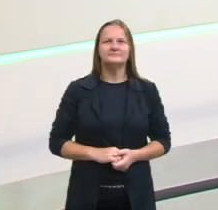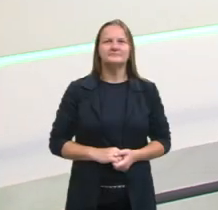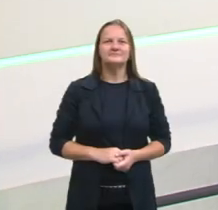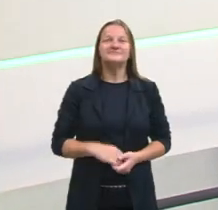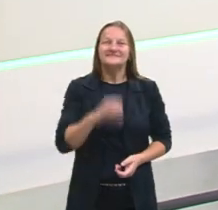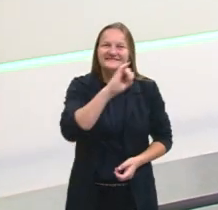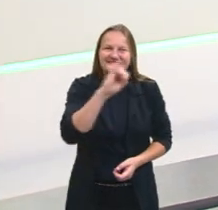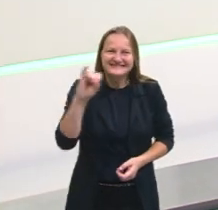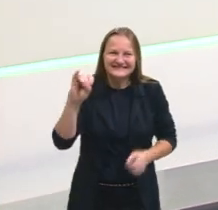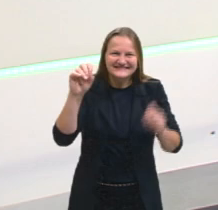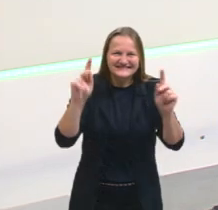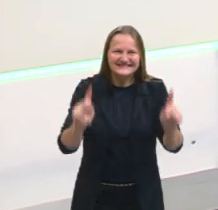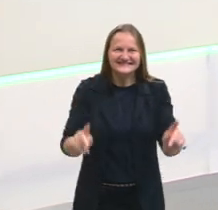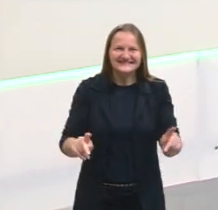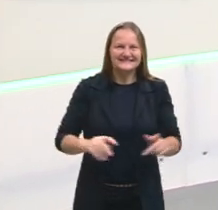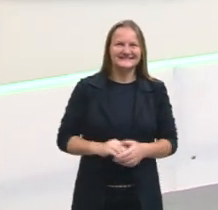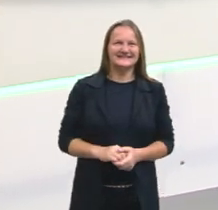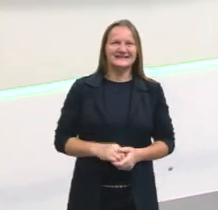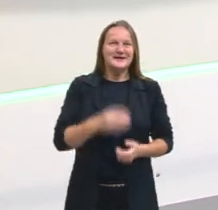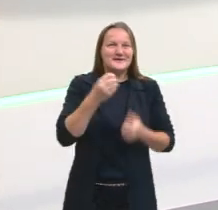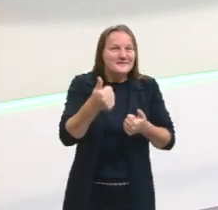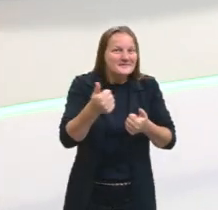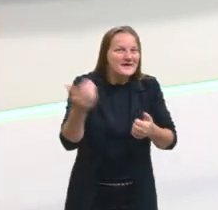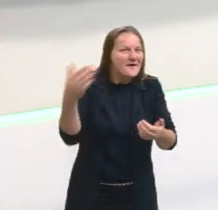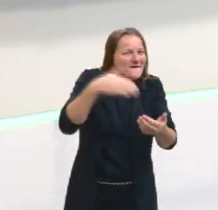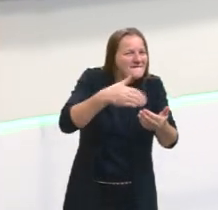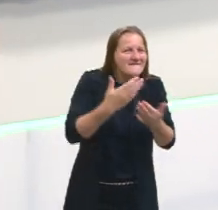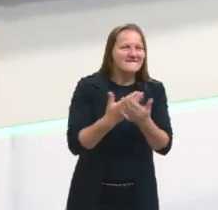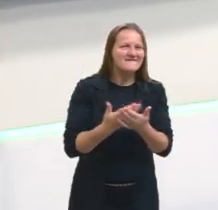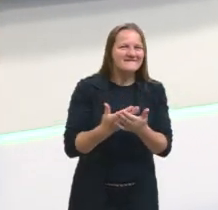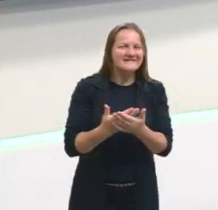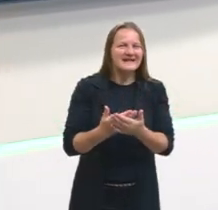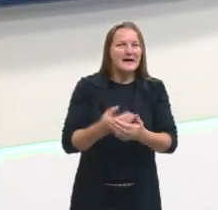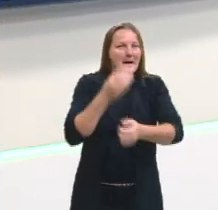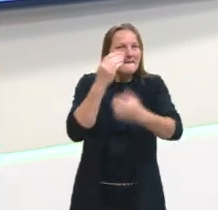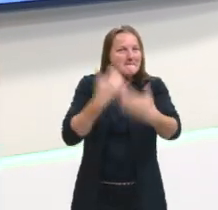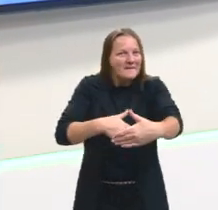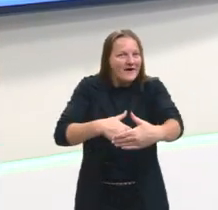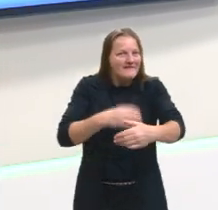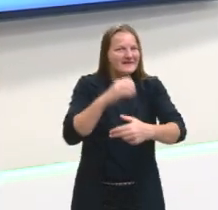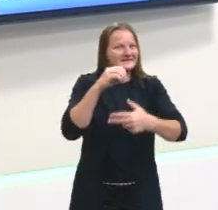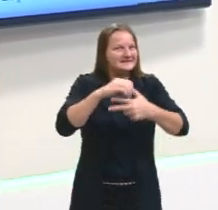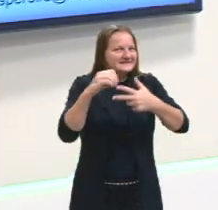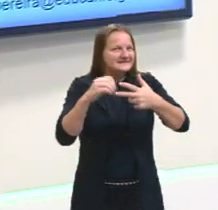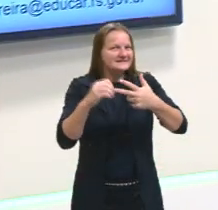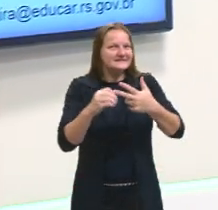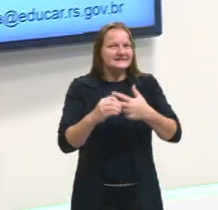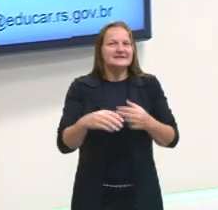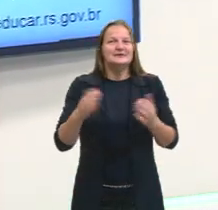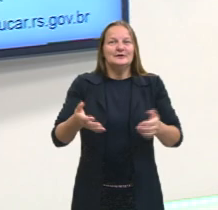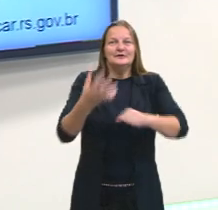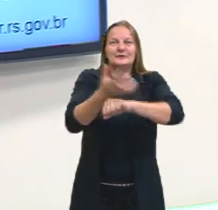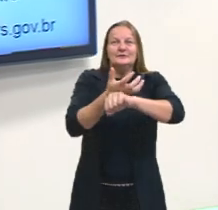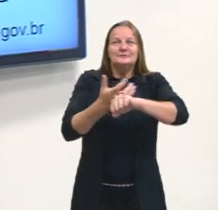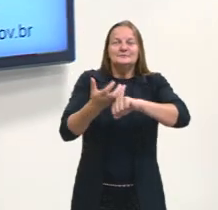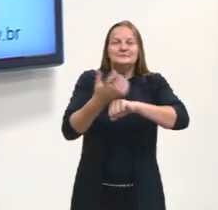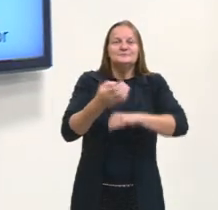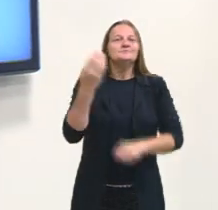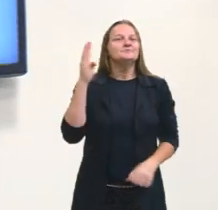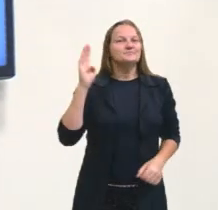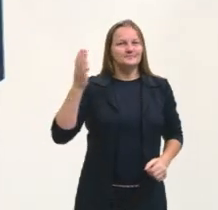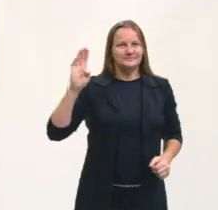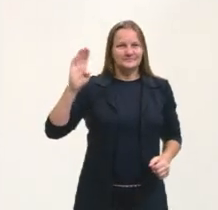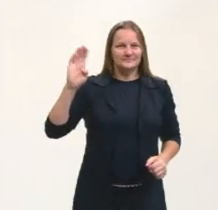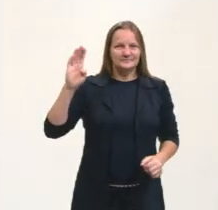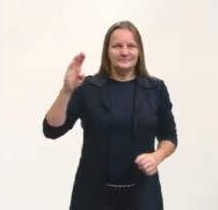o Olá pessoal E aí vamos estudar para prova do Enem estamos no componente curricular de biologia